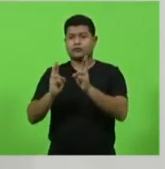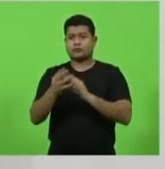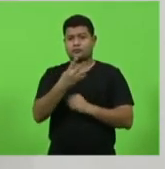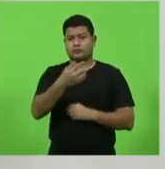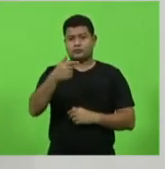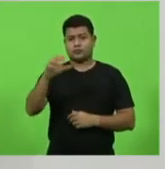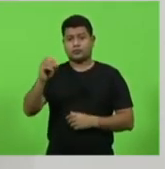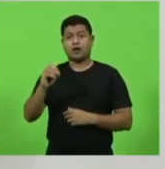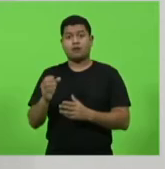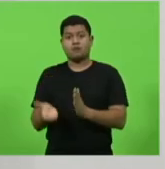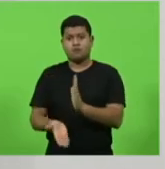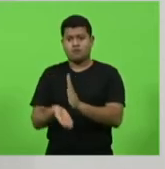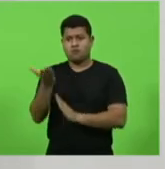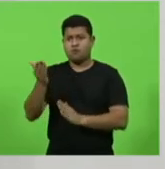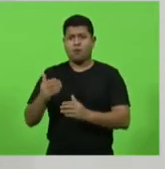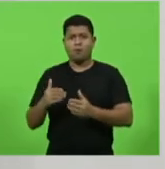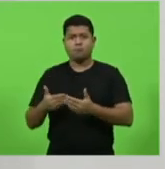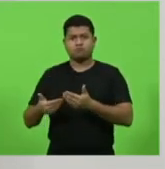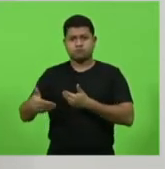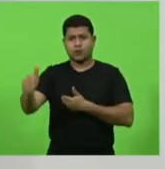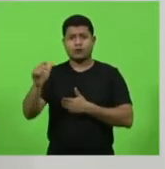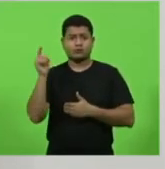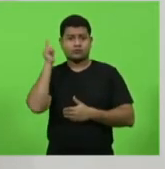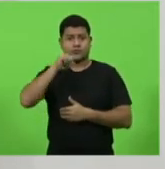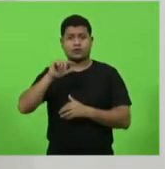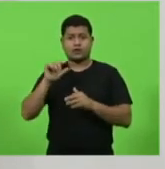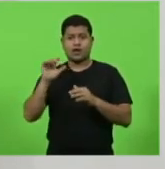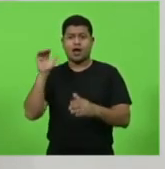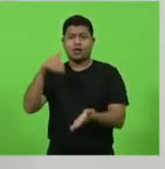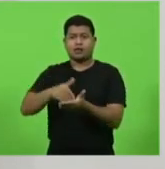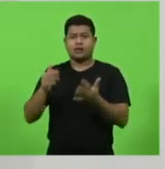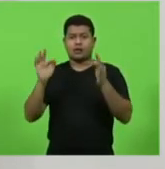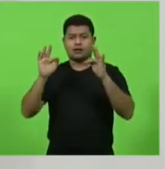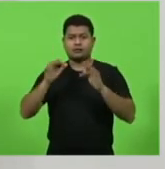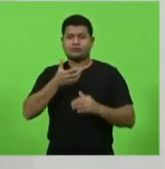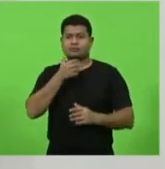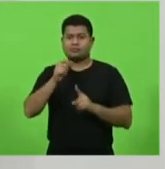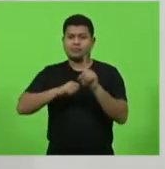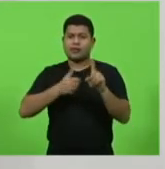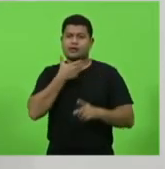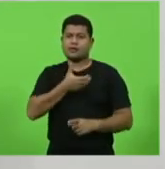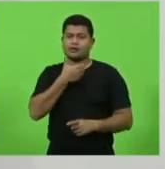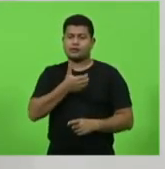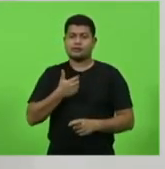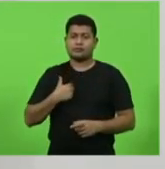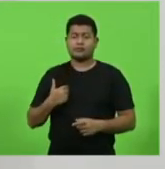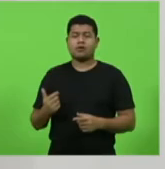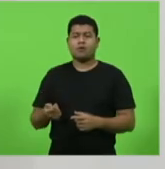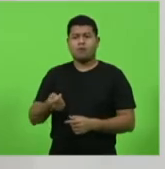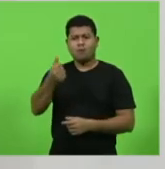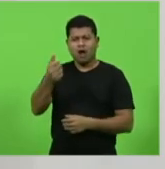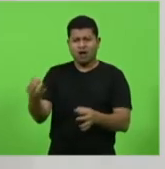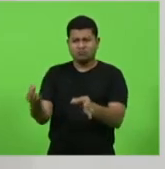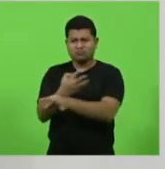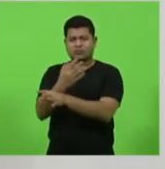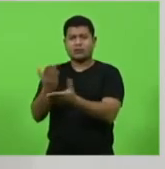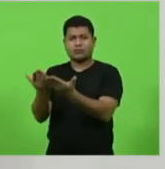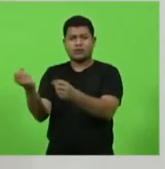muito grande, esperamos chegar ao final do ano com essa obra quase pronta. É uma